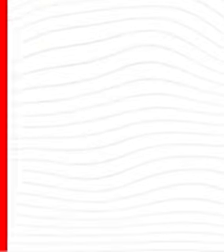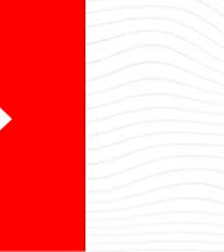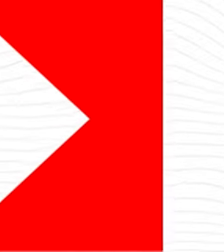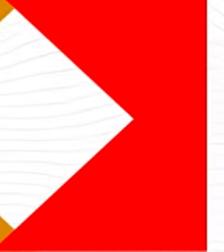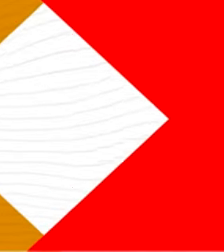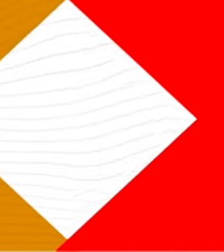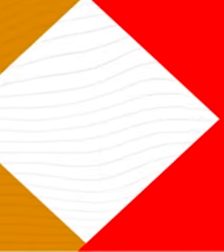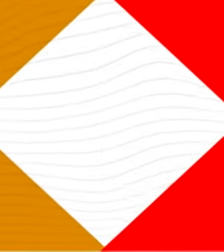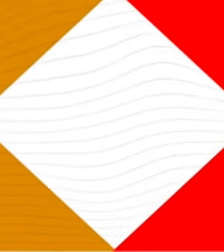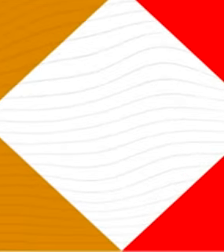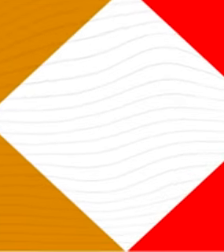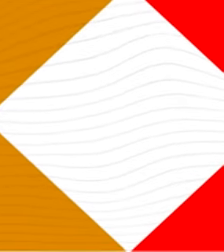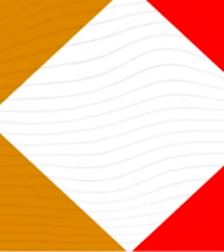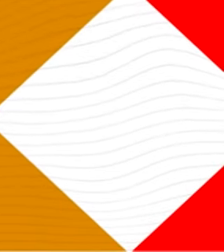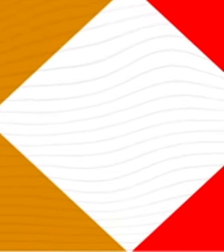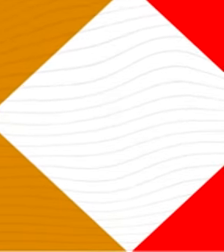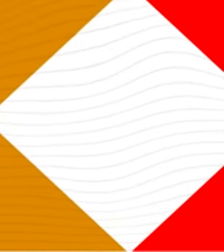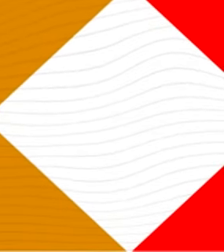C